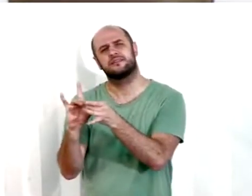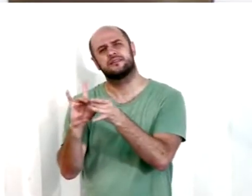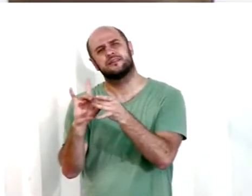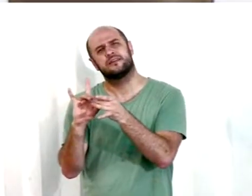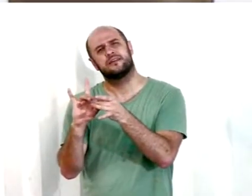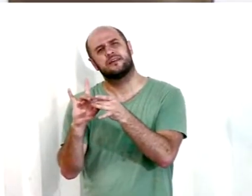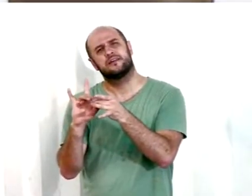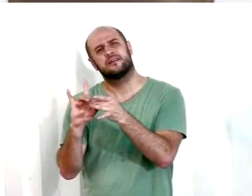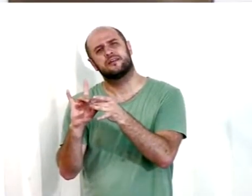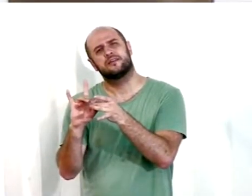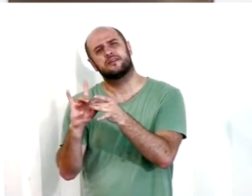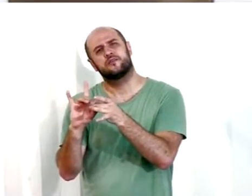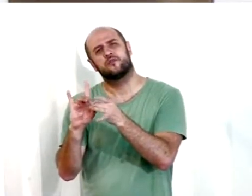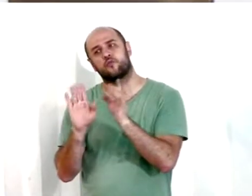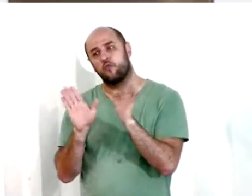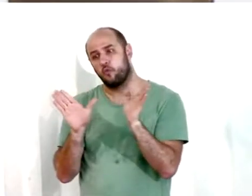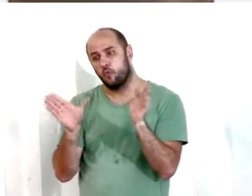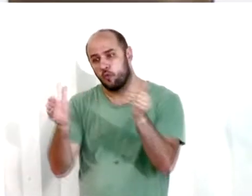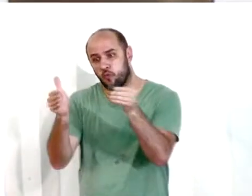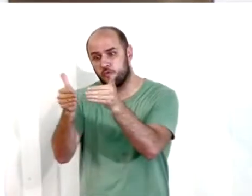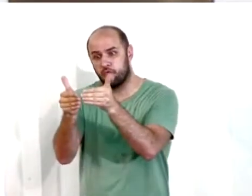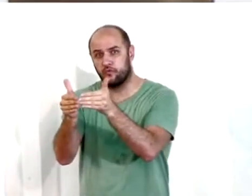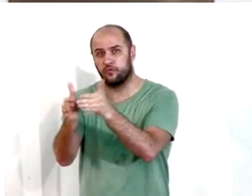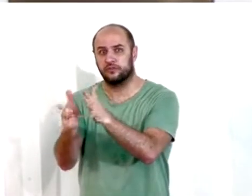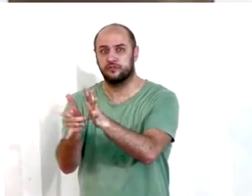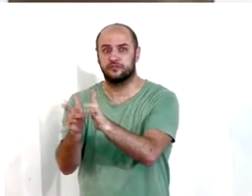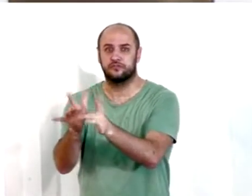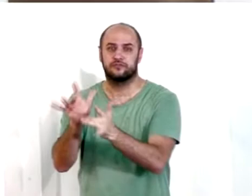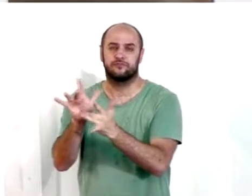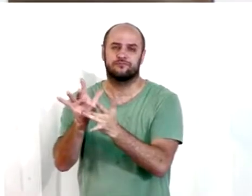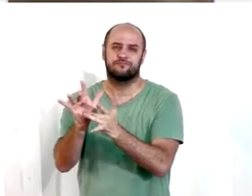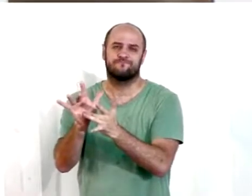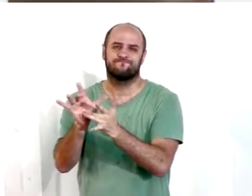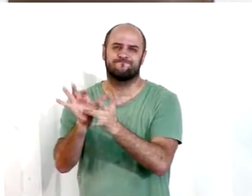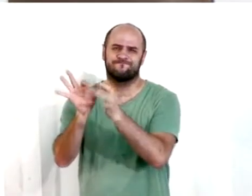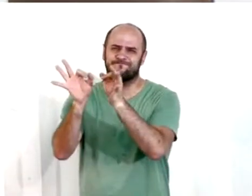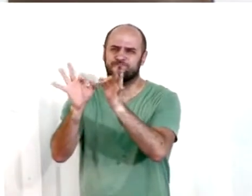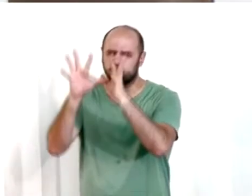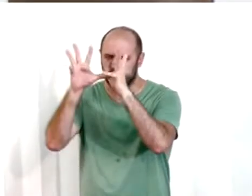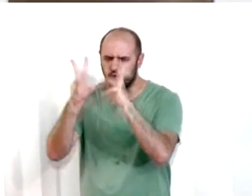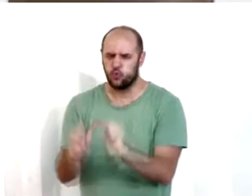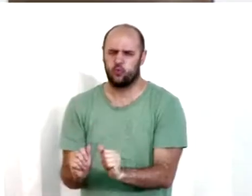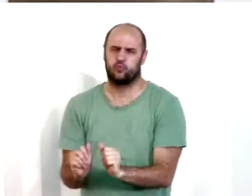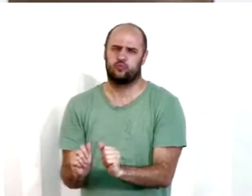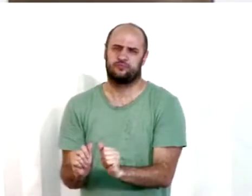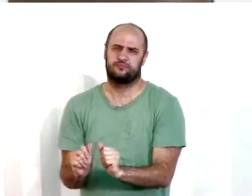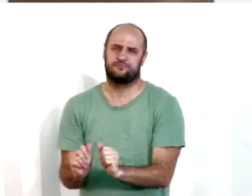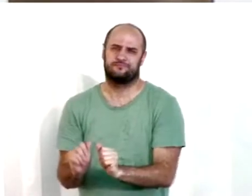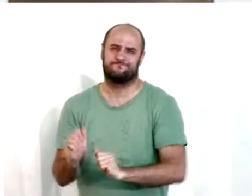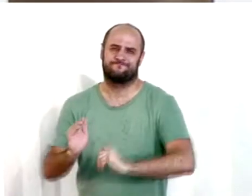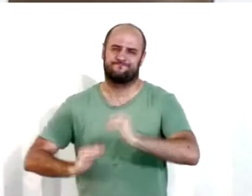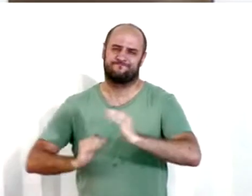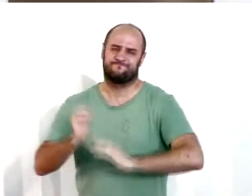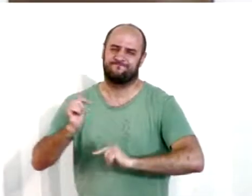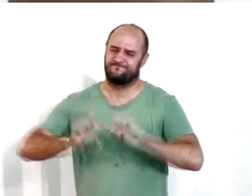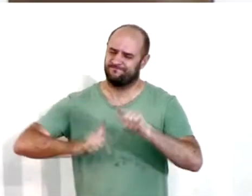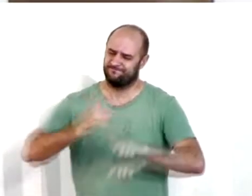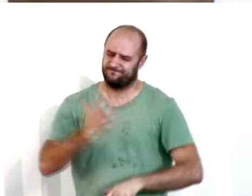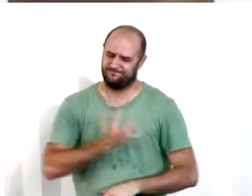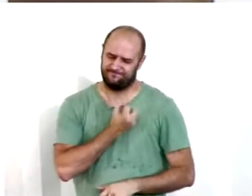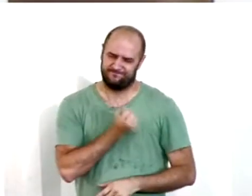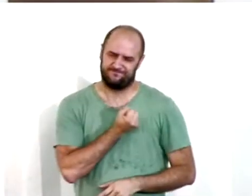completar em Cristo Jesus, quando aquele que é pleno realiza essa obra de